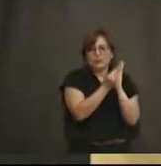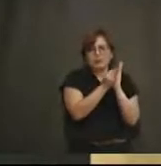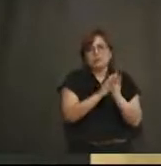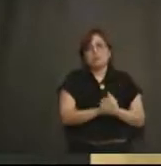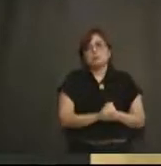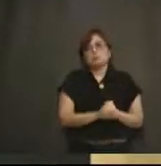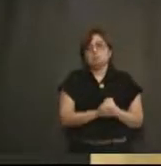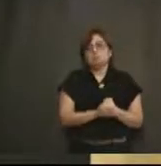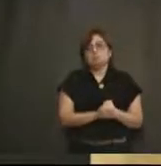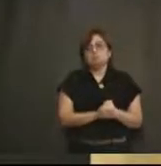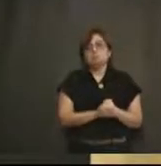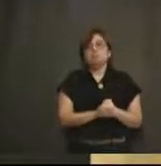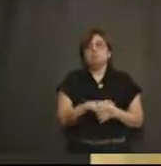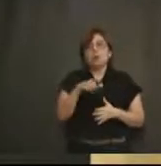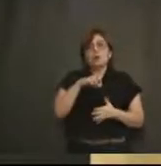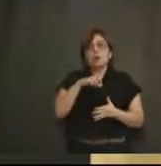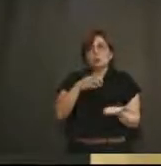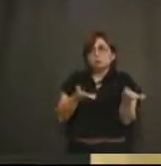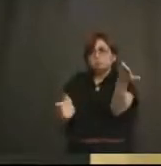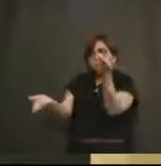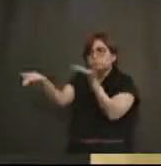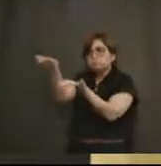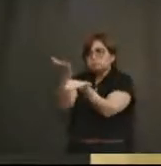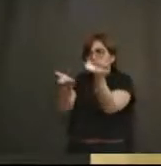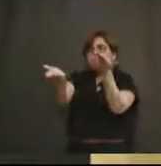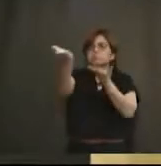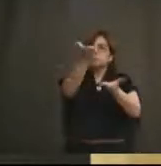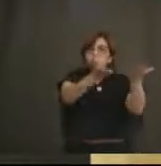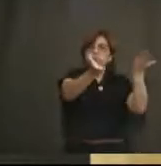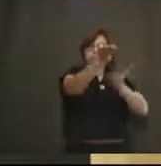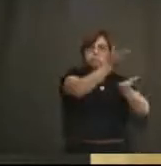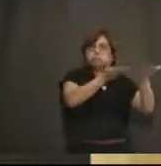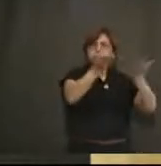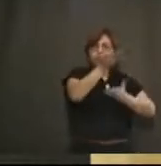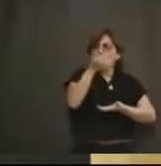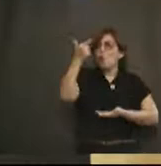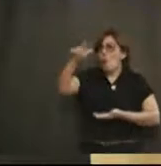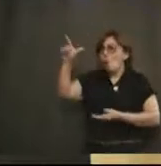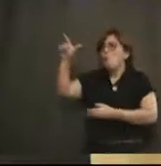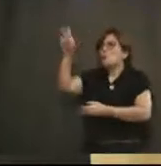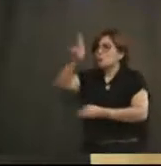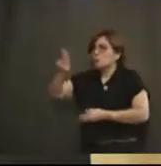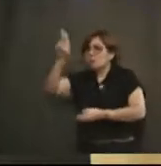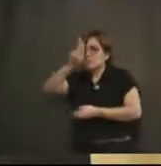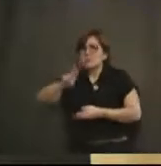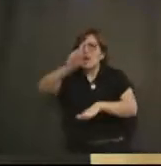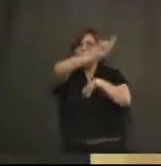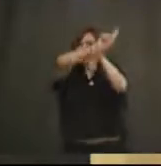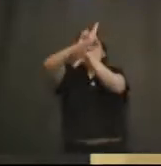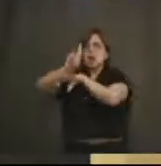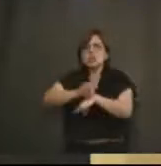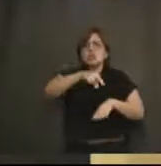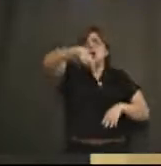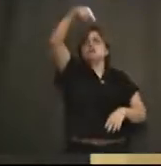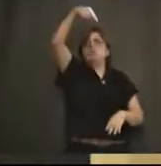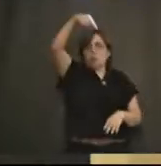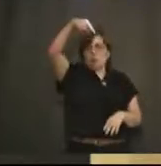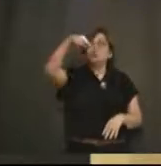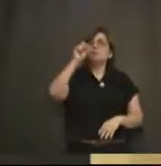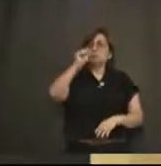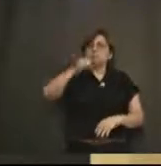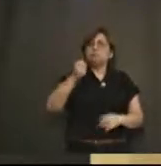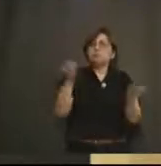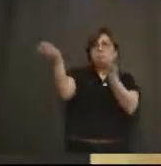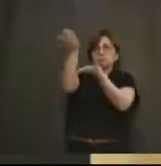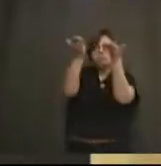que tem uma cooperação intensa com todas as outras universidades da região. Então, nós aqui